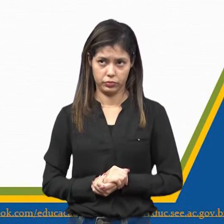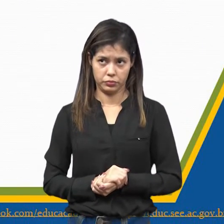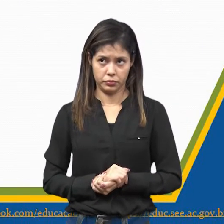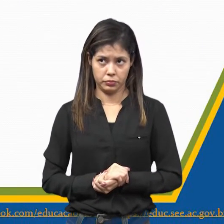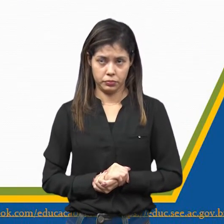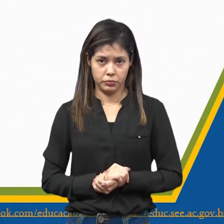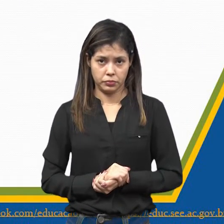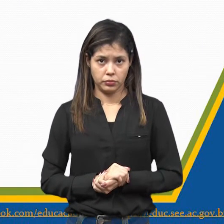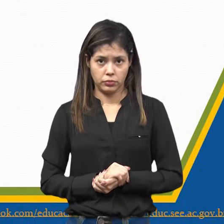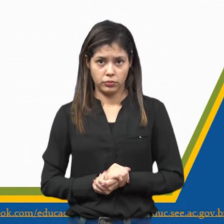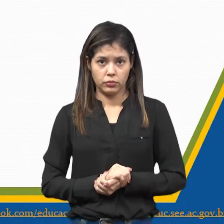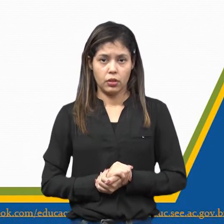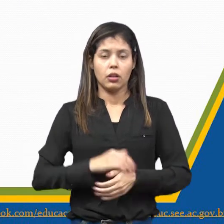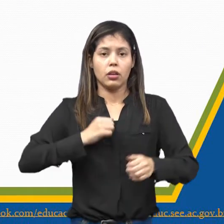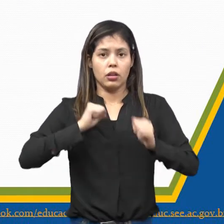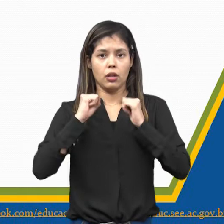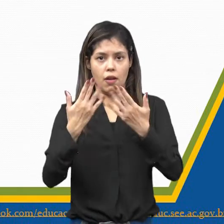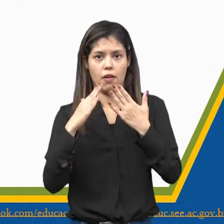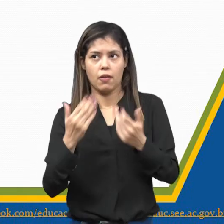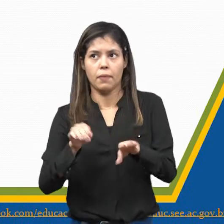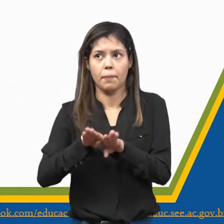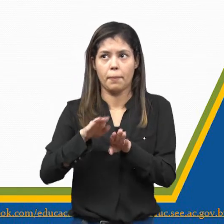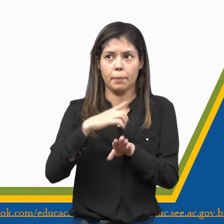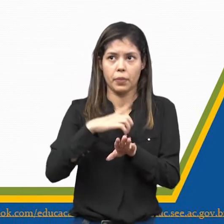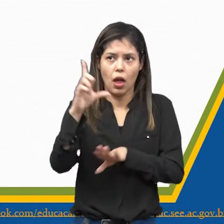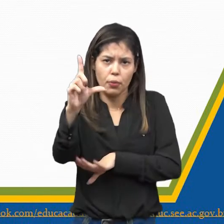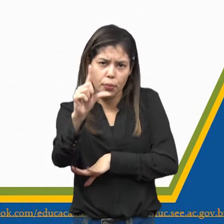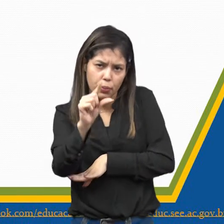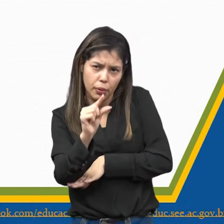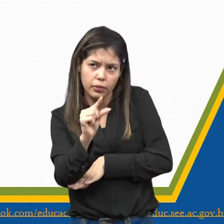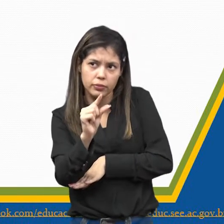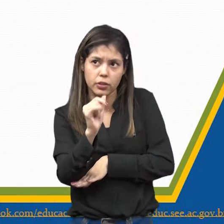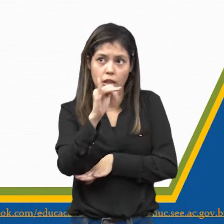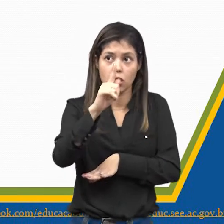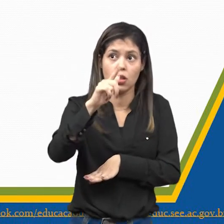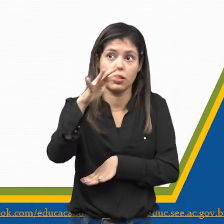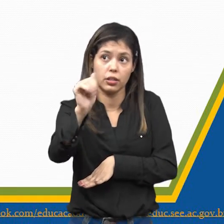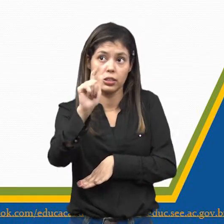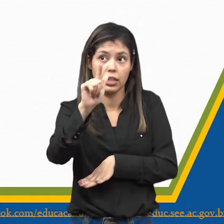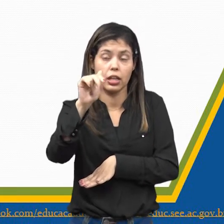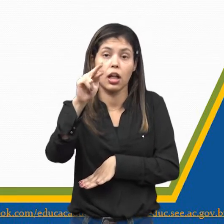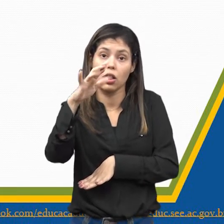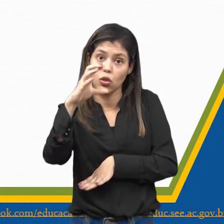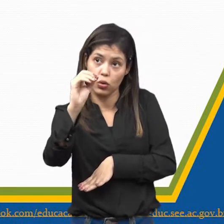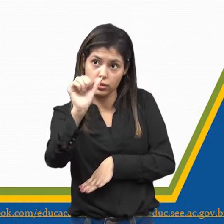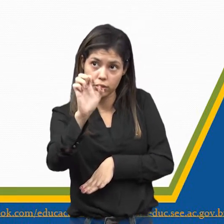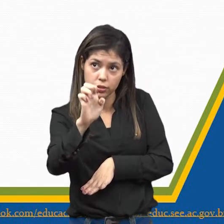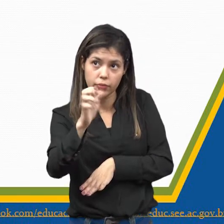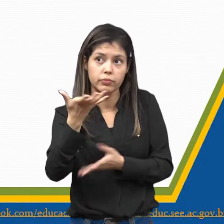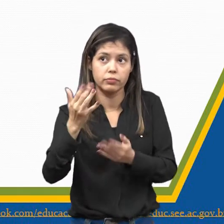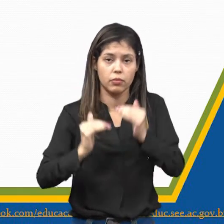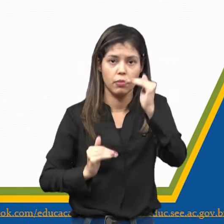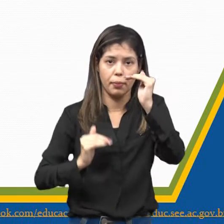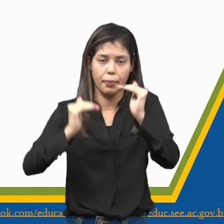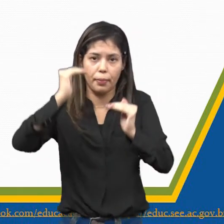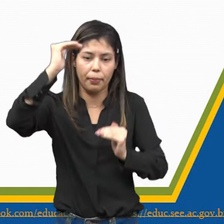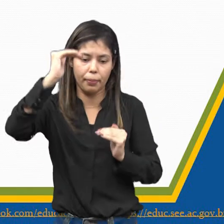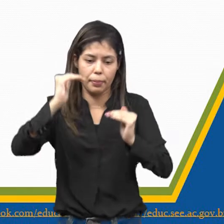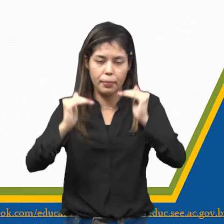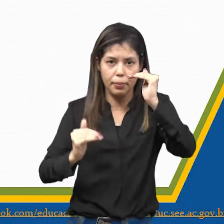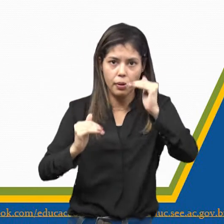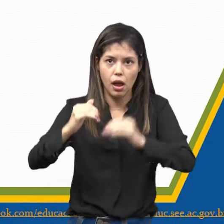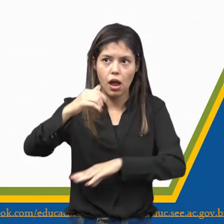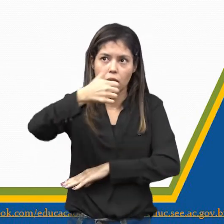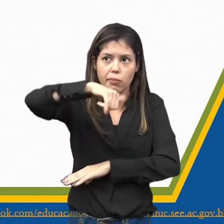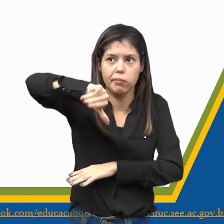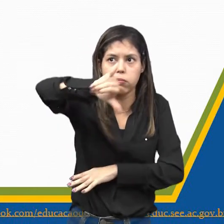E também, com a atividade física, há uma diminuição da intolerância à glicose, né? Dos